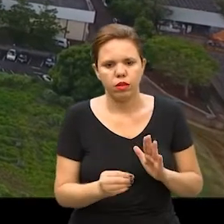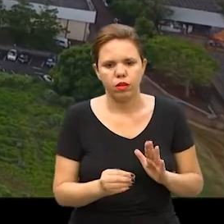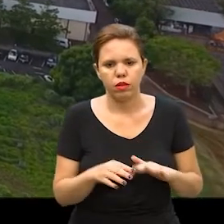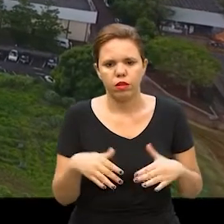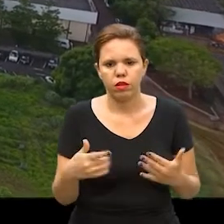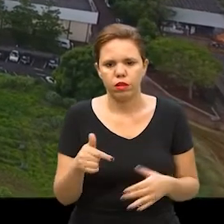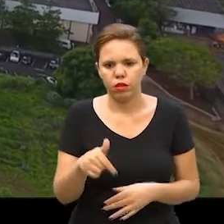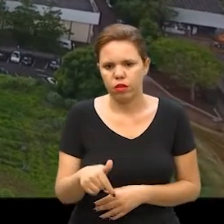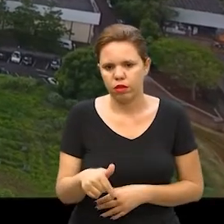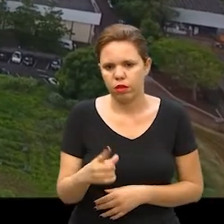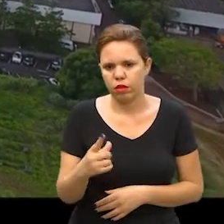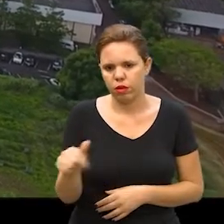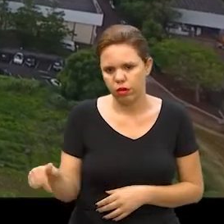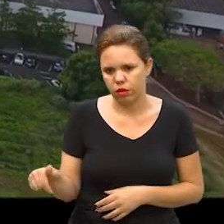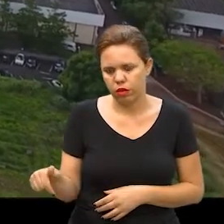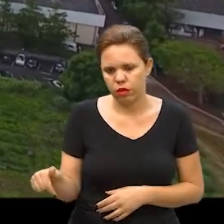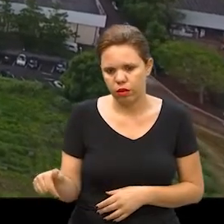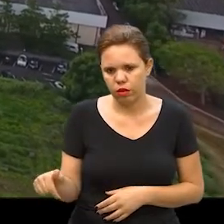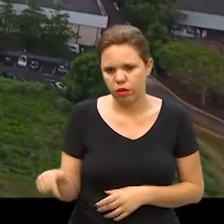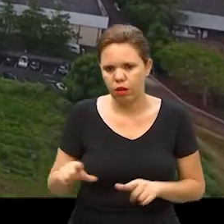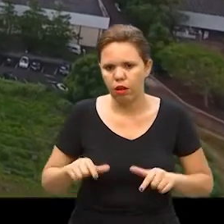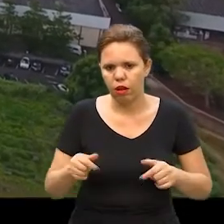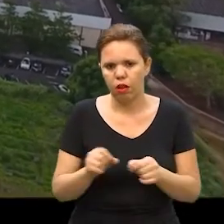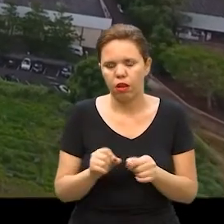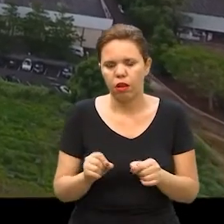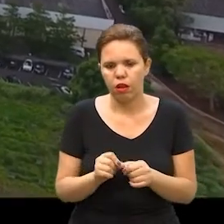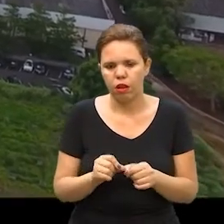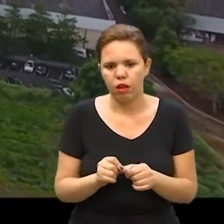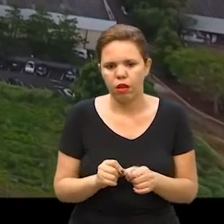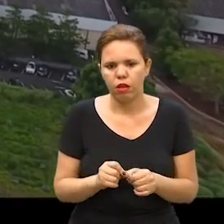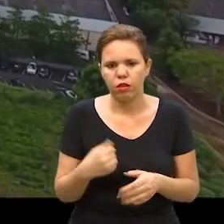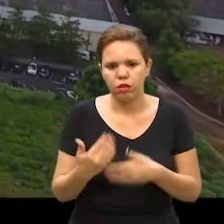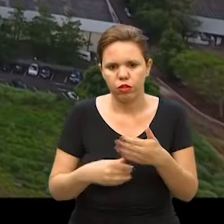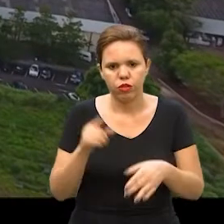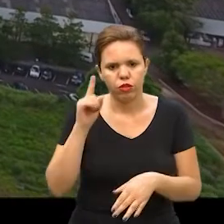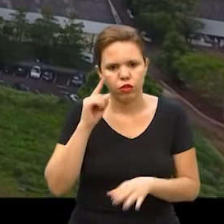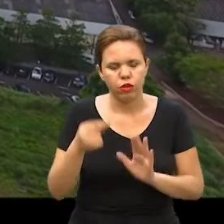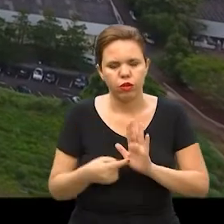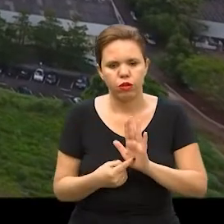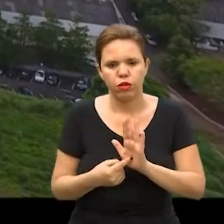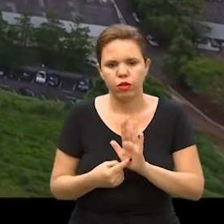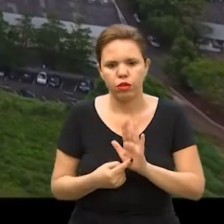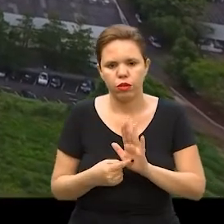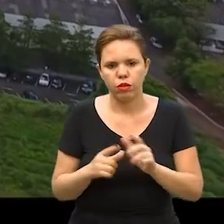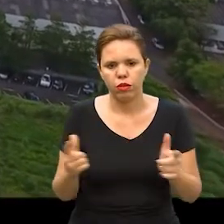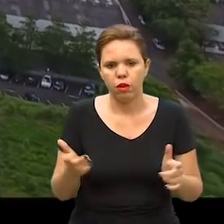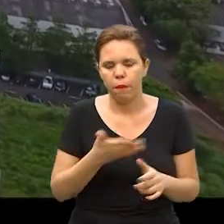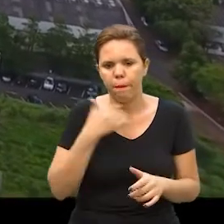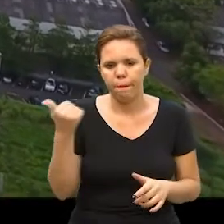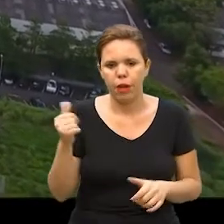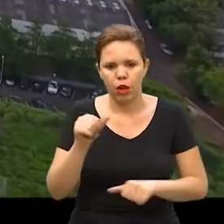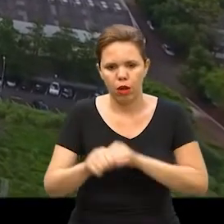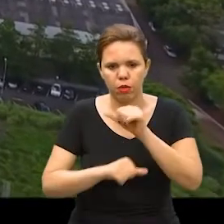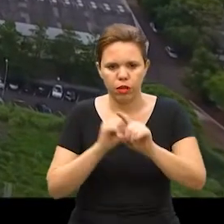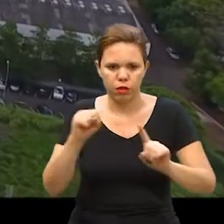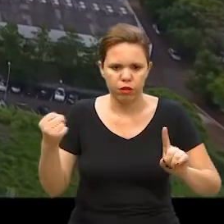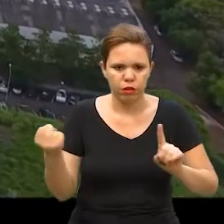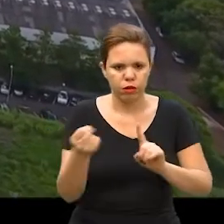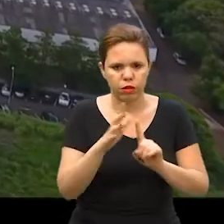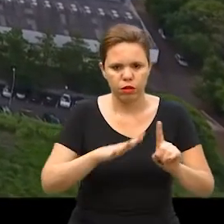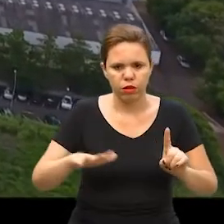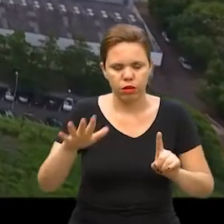quais 717 estão ativas e que a cada dia demonstram o maior e melhor impacto na